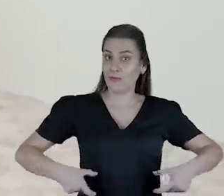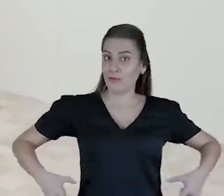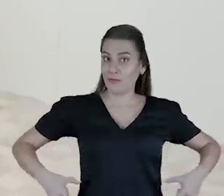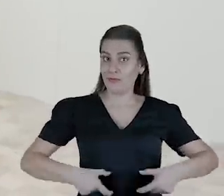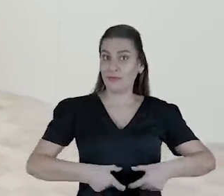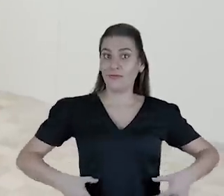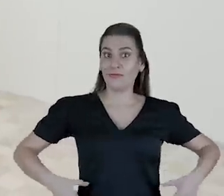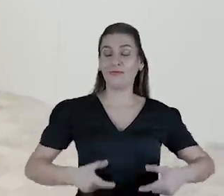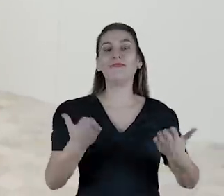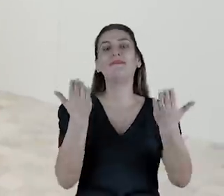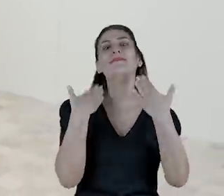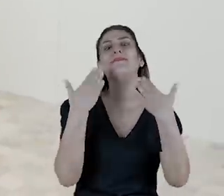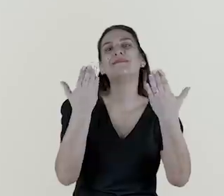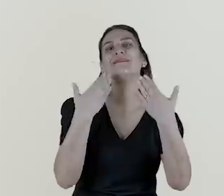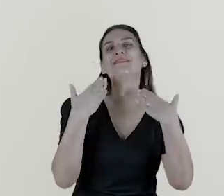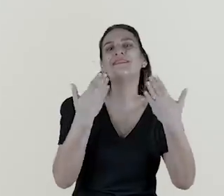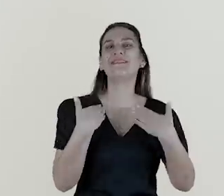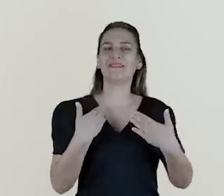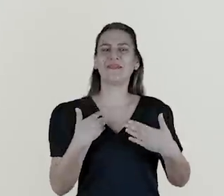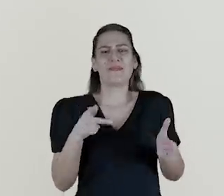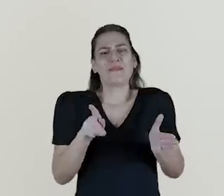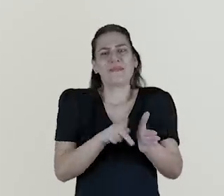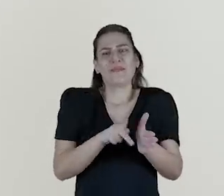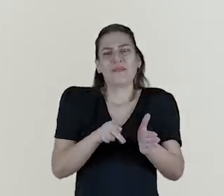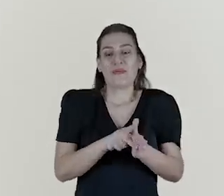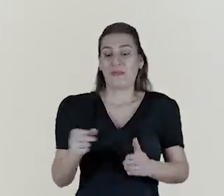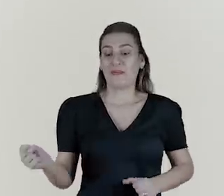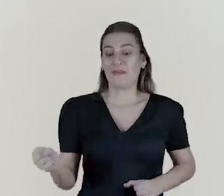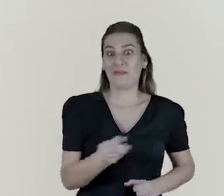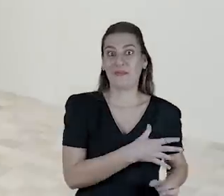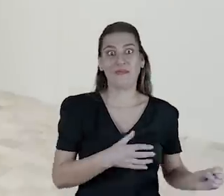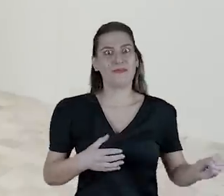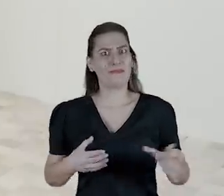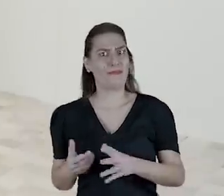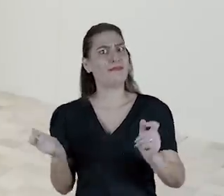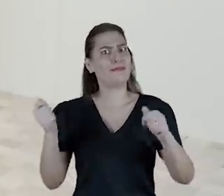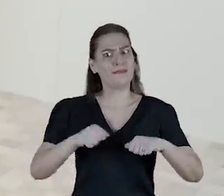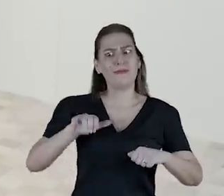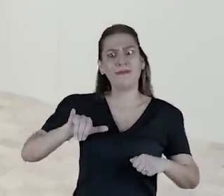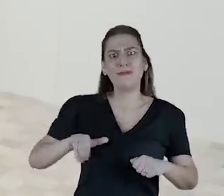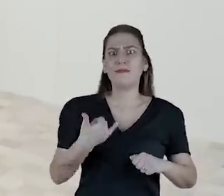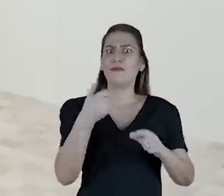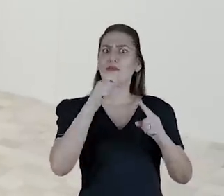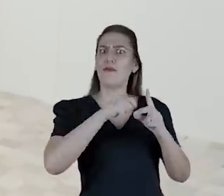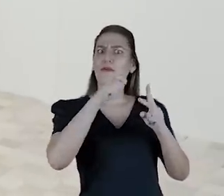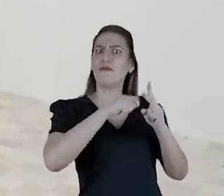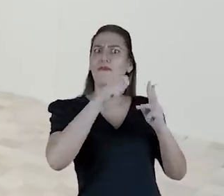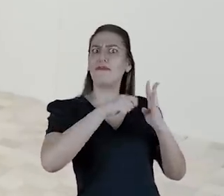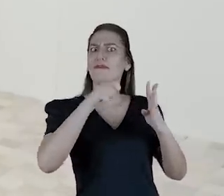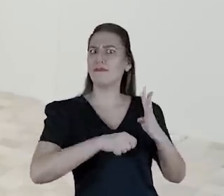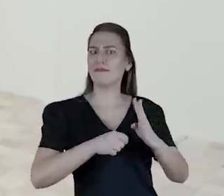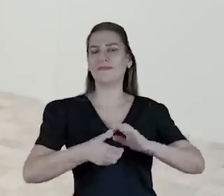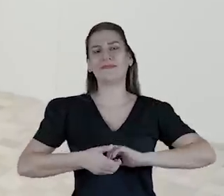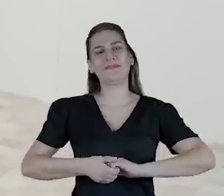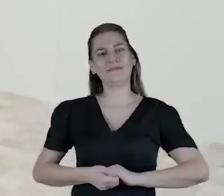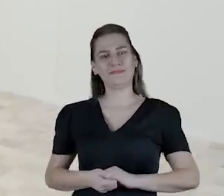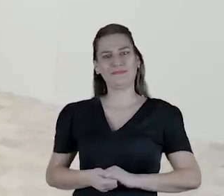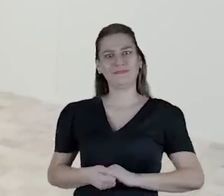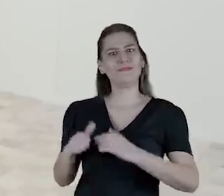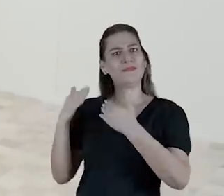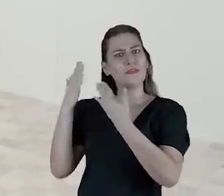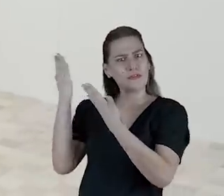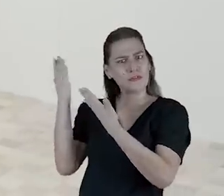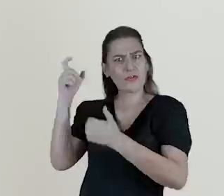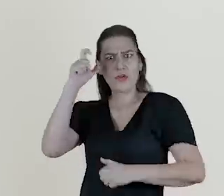conjuntinho bem fresquinho para o verão, super moderninho e que dá de aproveitar até alguns meses da gestação. Essa é uma opção